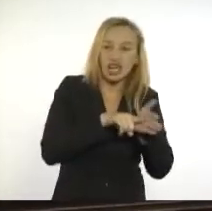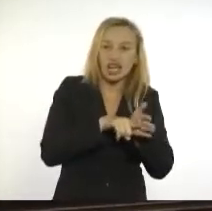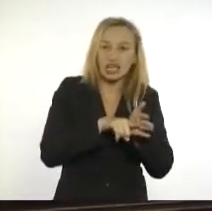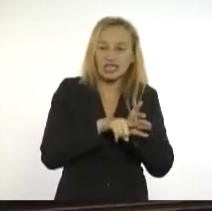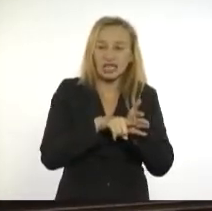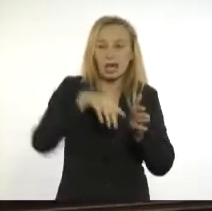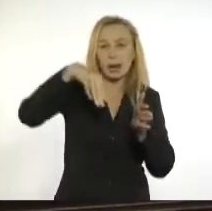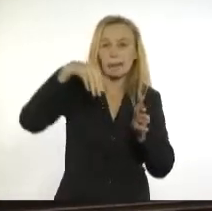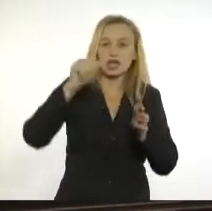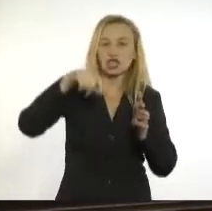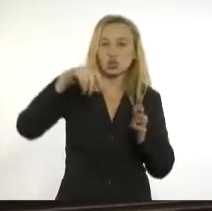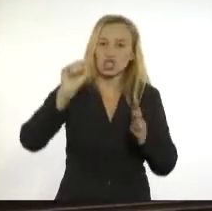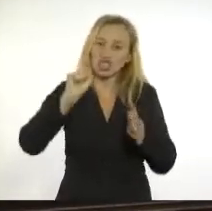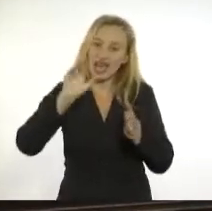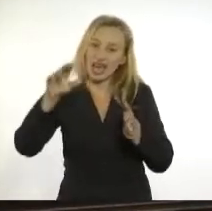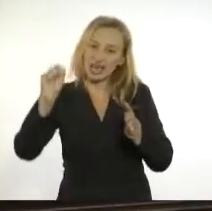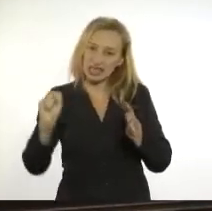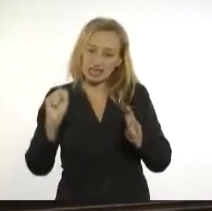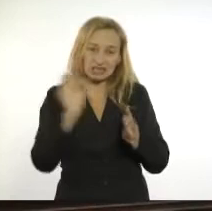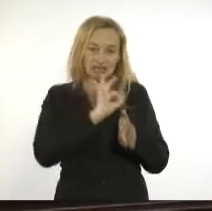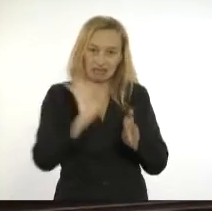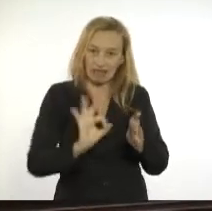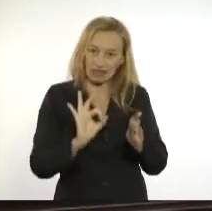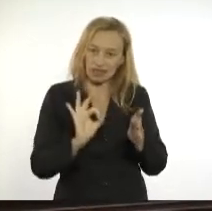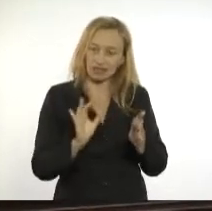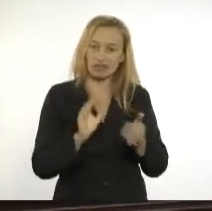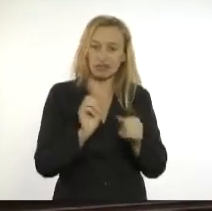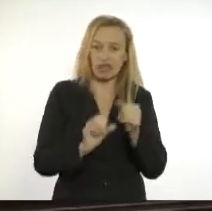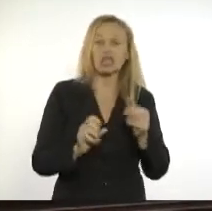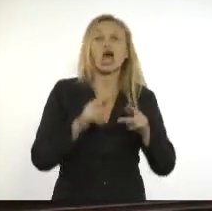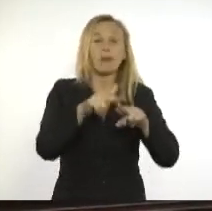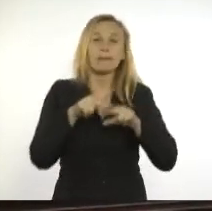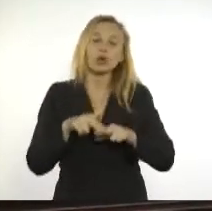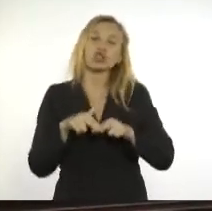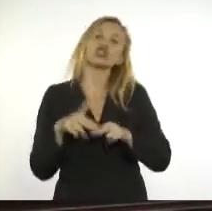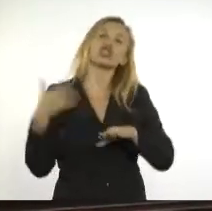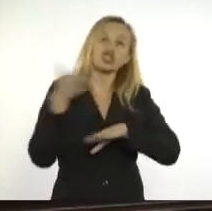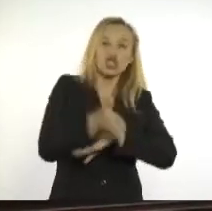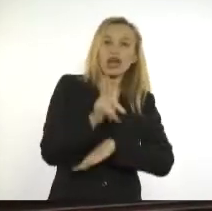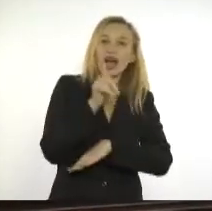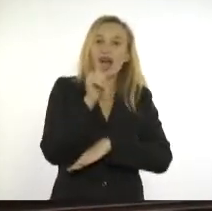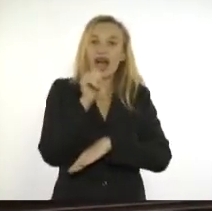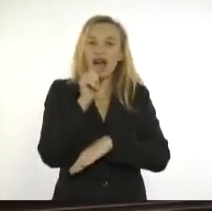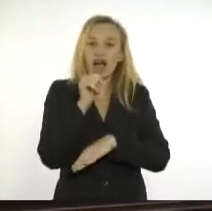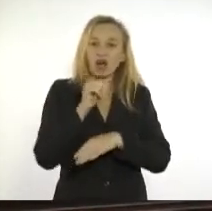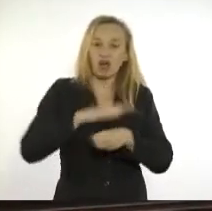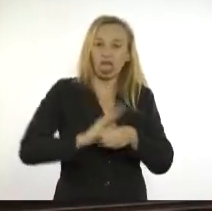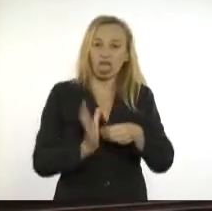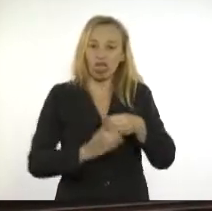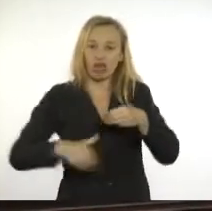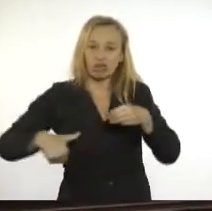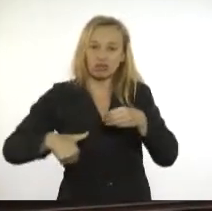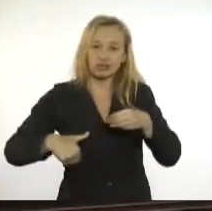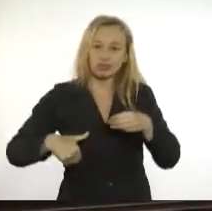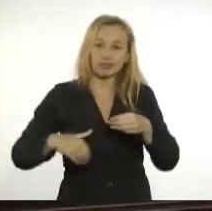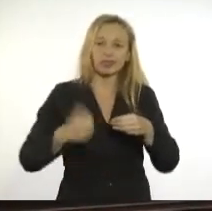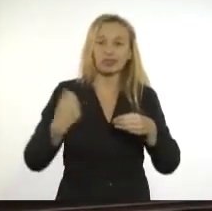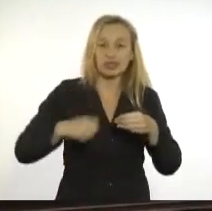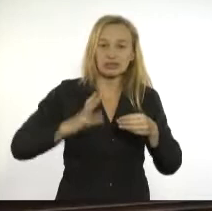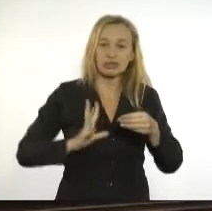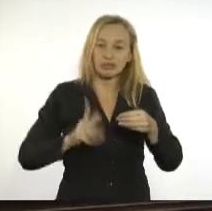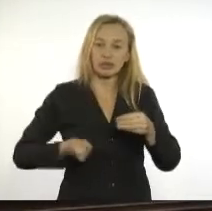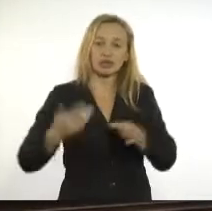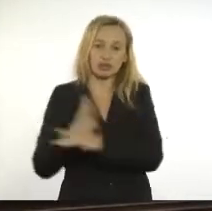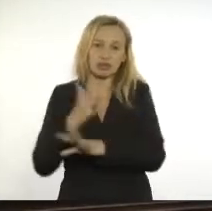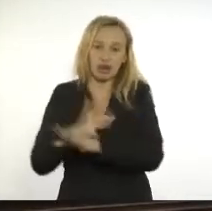extremamente porco. E é por isso que chega água lotada de esgoto para a SEDAE tratar. A Vigilância Sanitária não